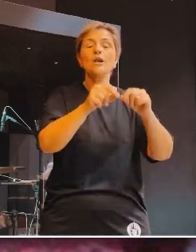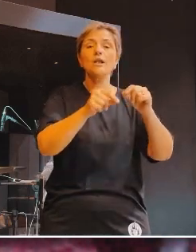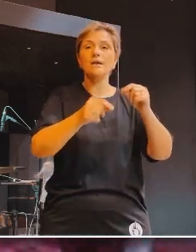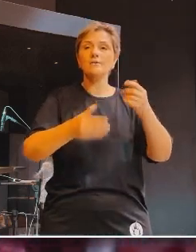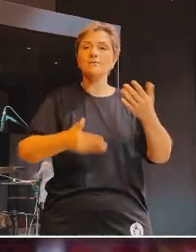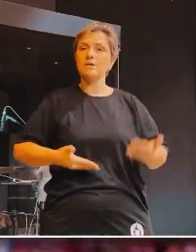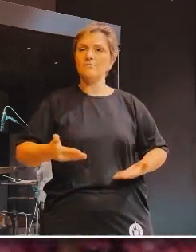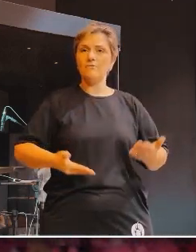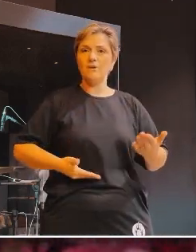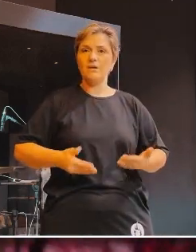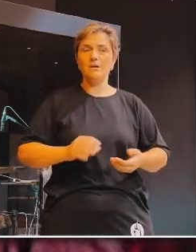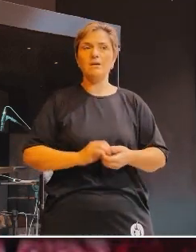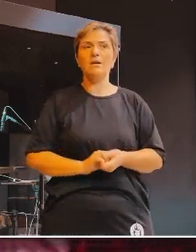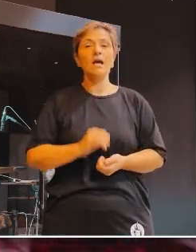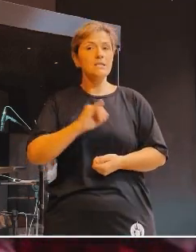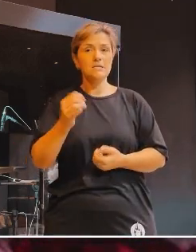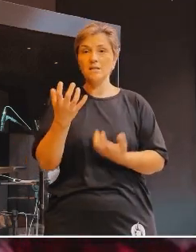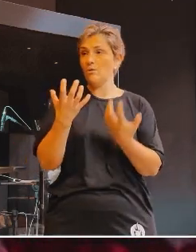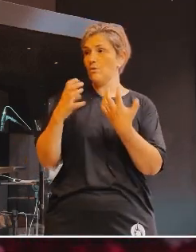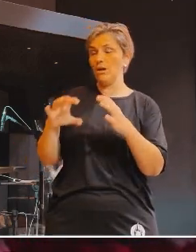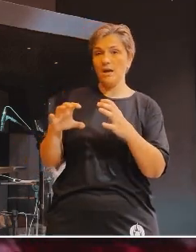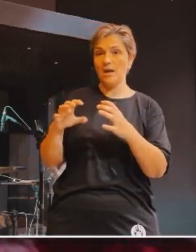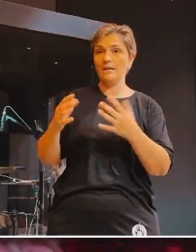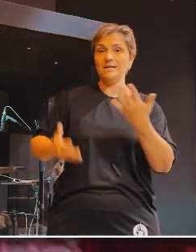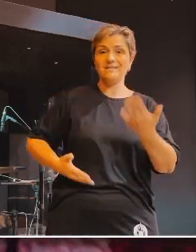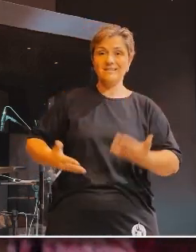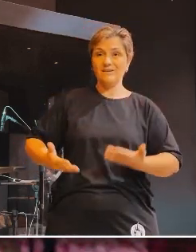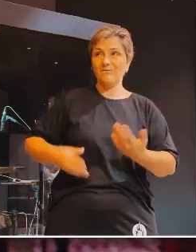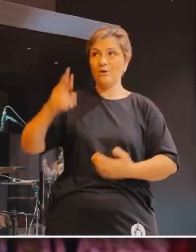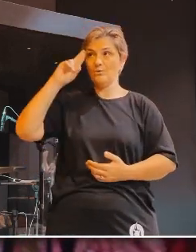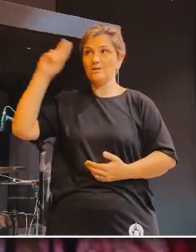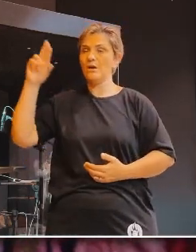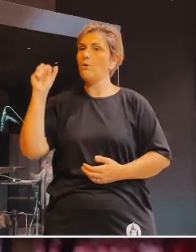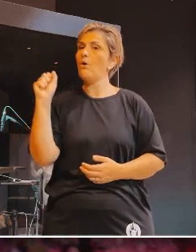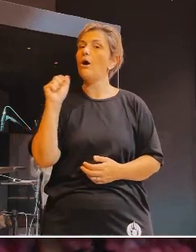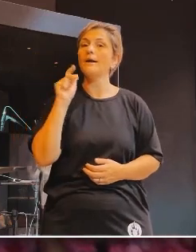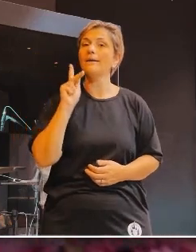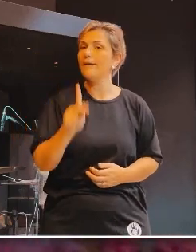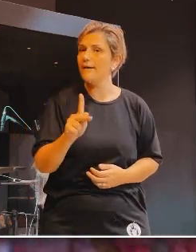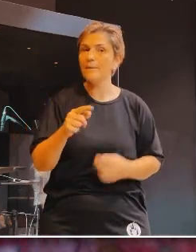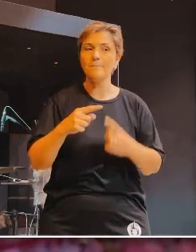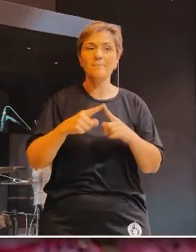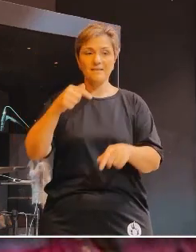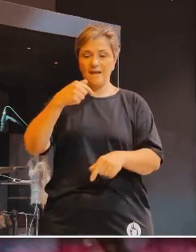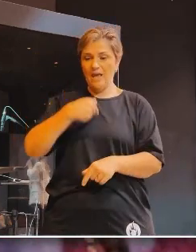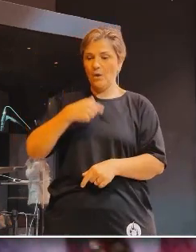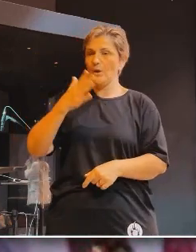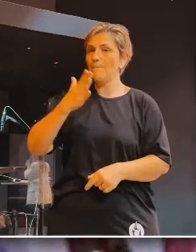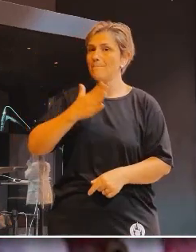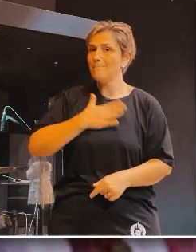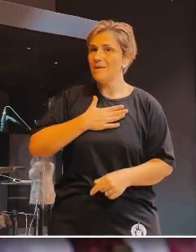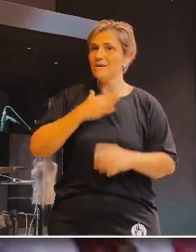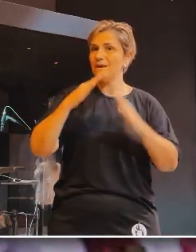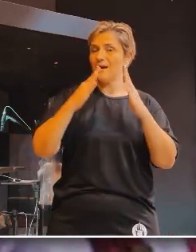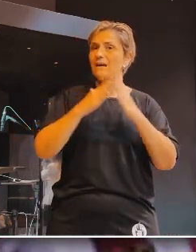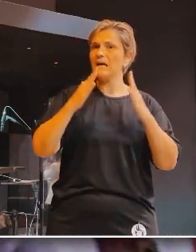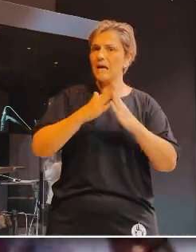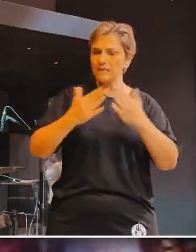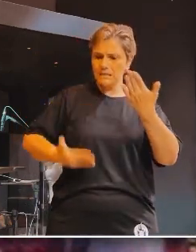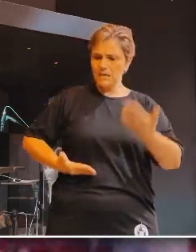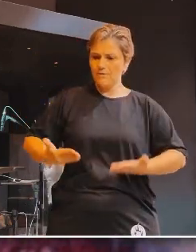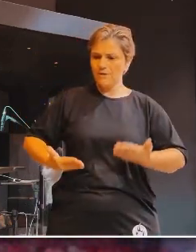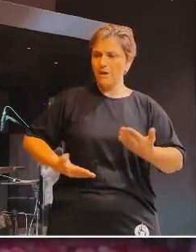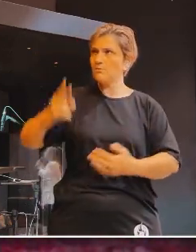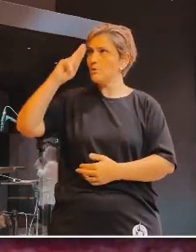Senhor, ok, mas eu e a minha casa serviremos ao Senhor. Aquele homem, ele